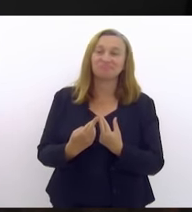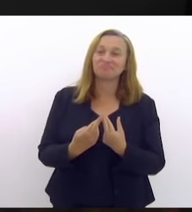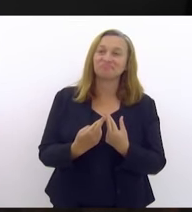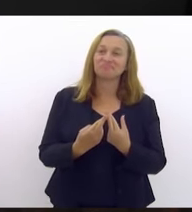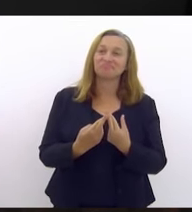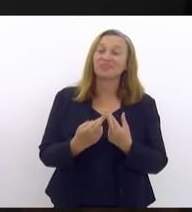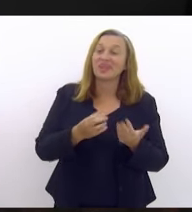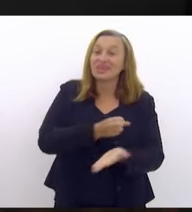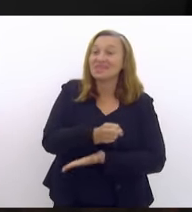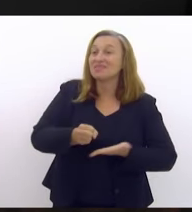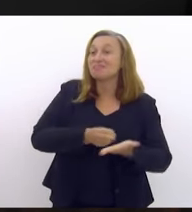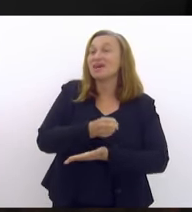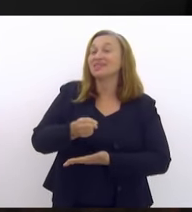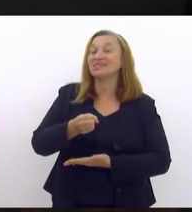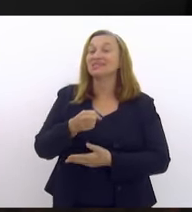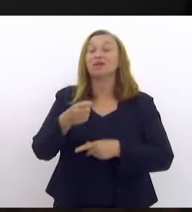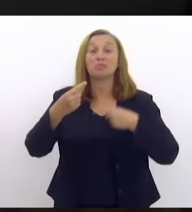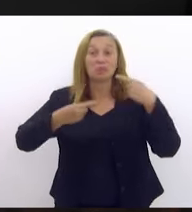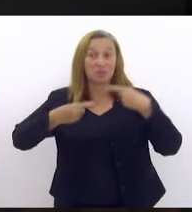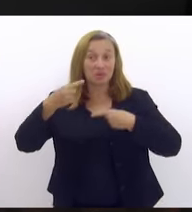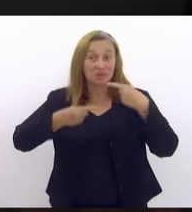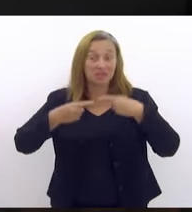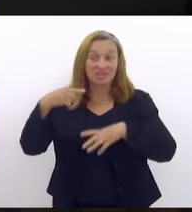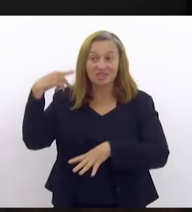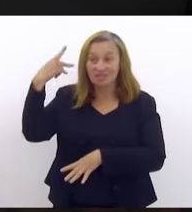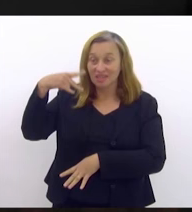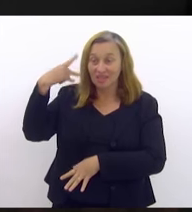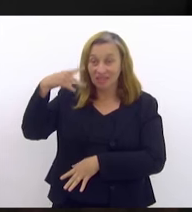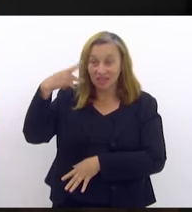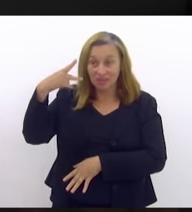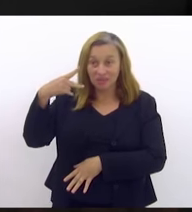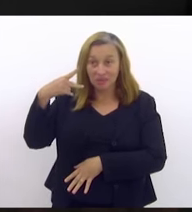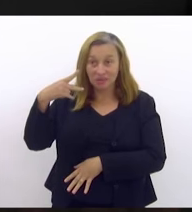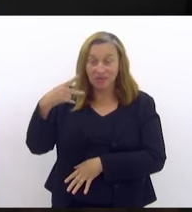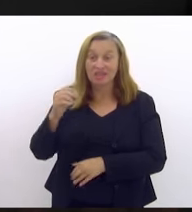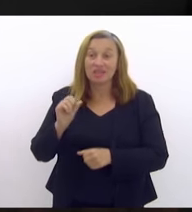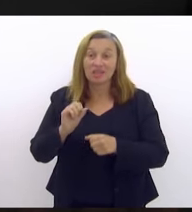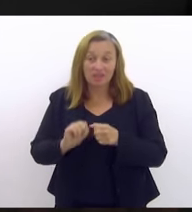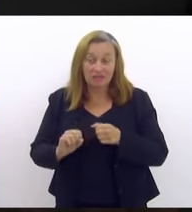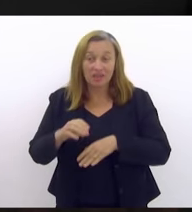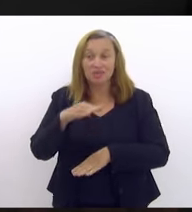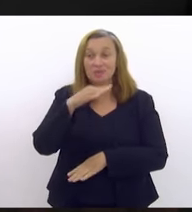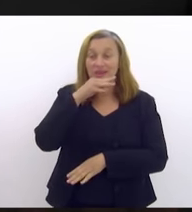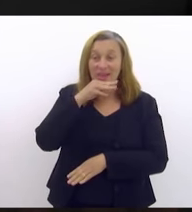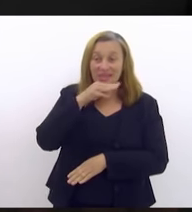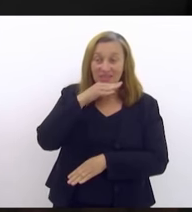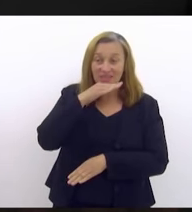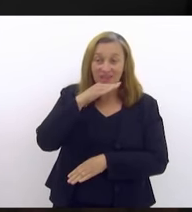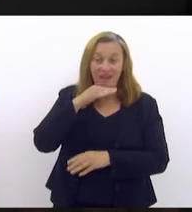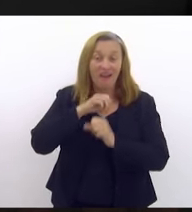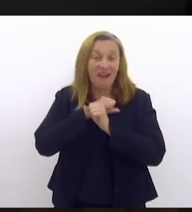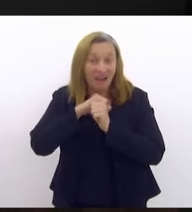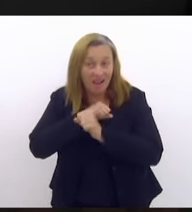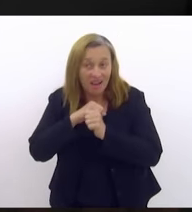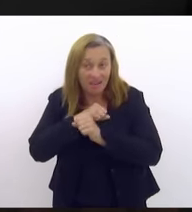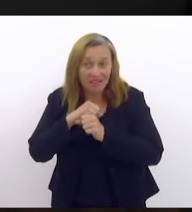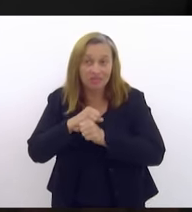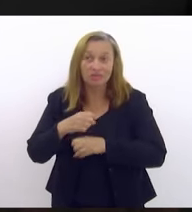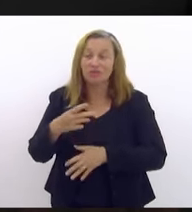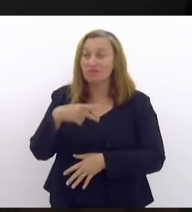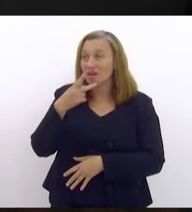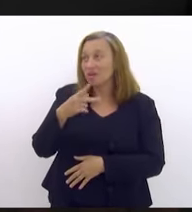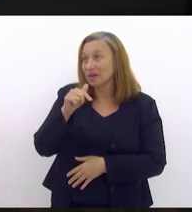essa base política, esses vereadores que tanto fazem por Mangaratiba há muito tempo. Eu cito